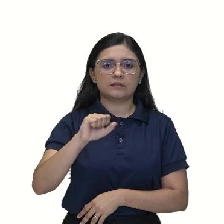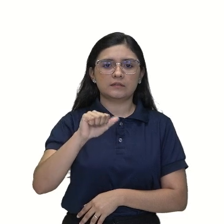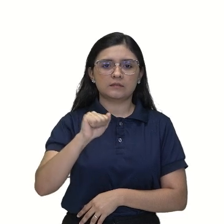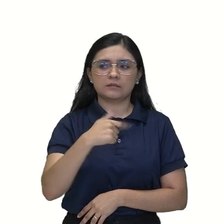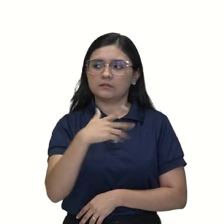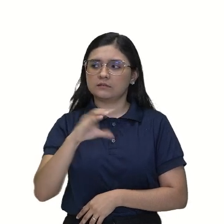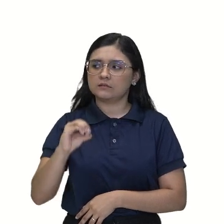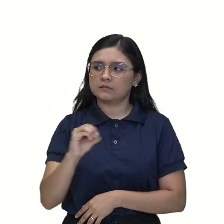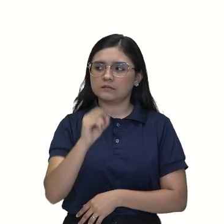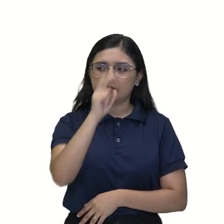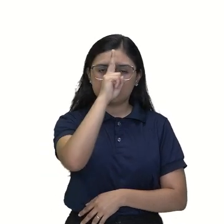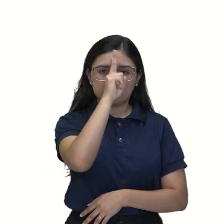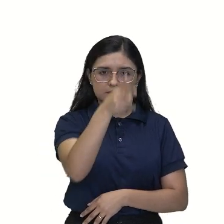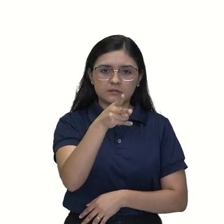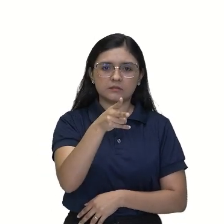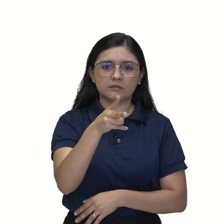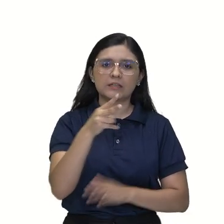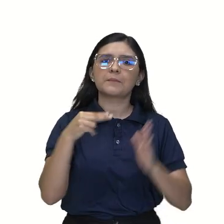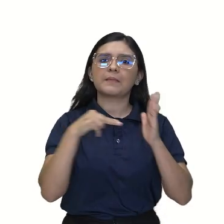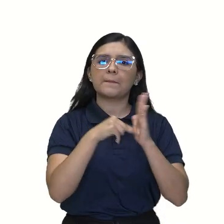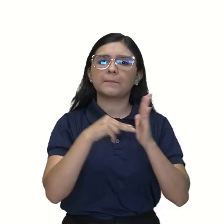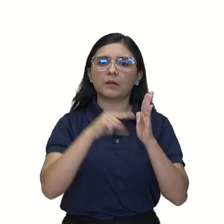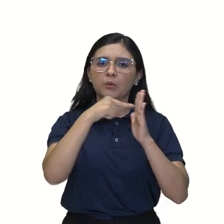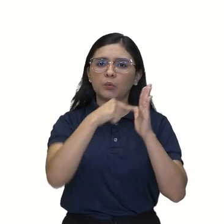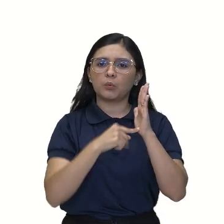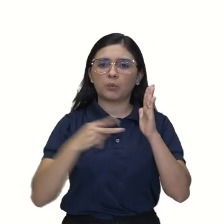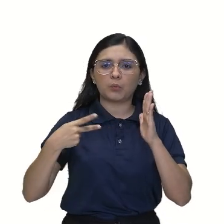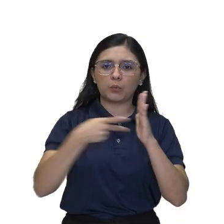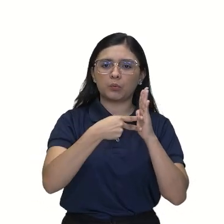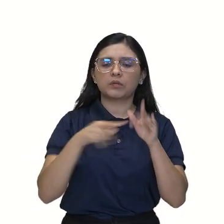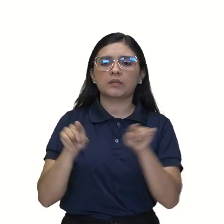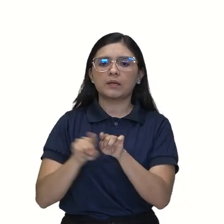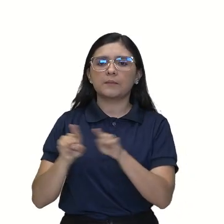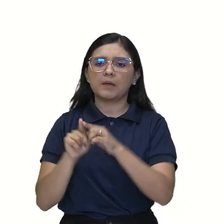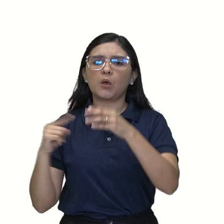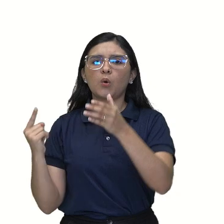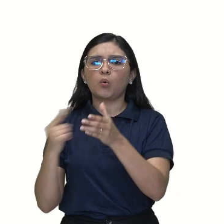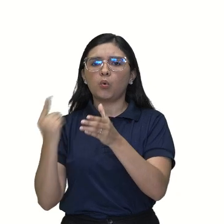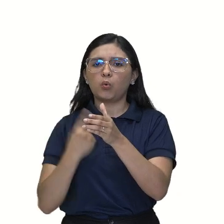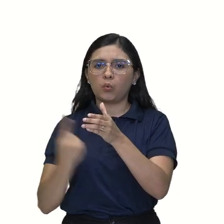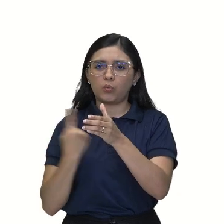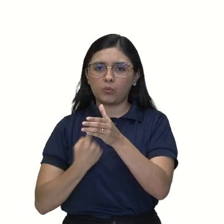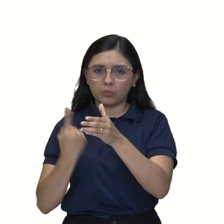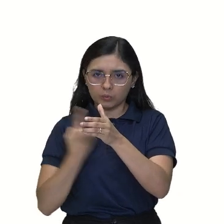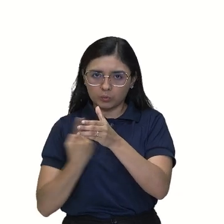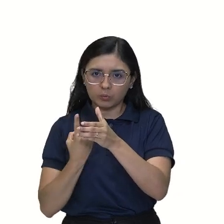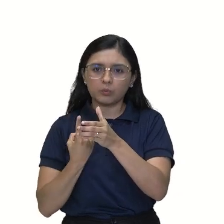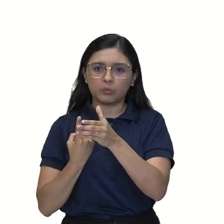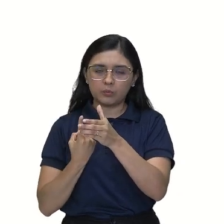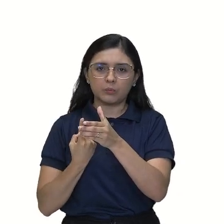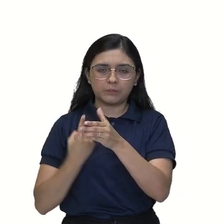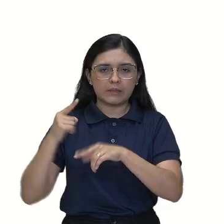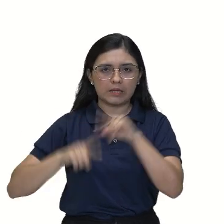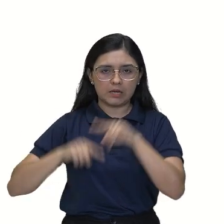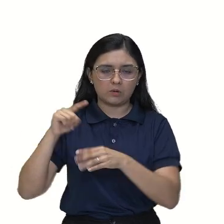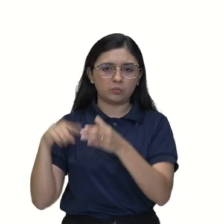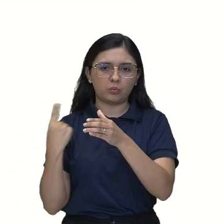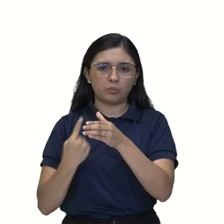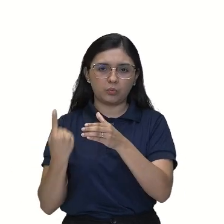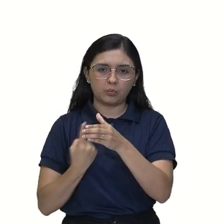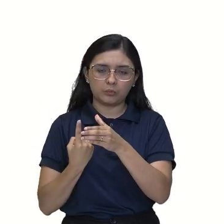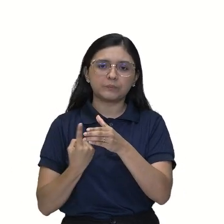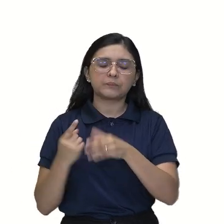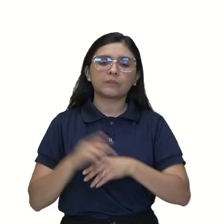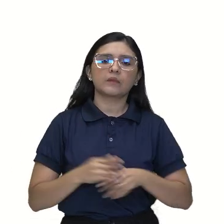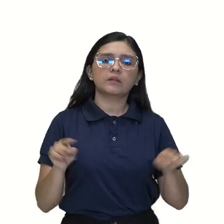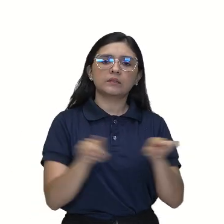na tomada. Temos aqui um aparelho, um eletrodoméstico, que é o liquidificador, e também